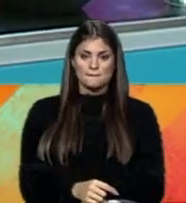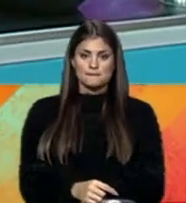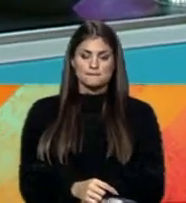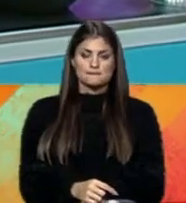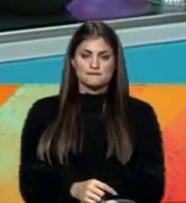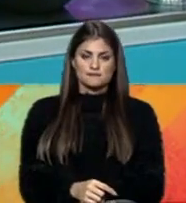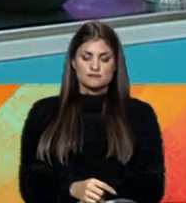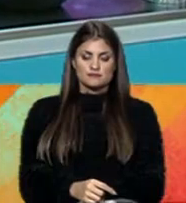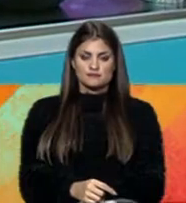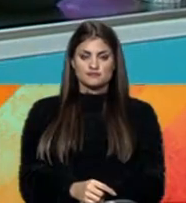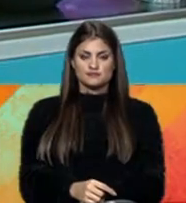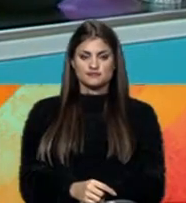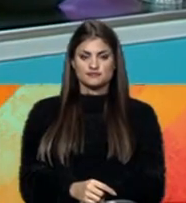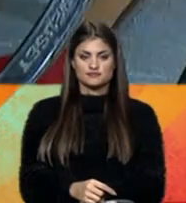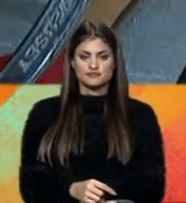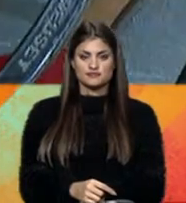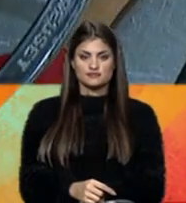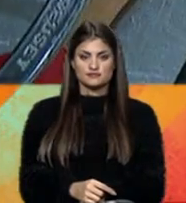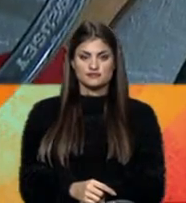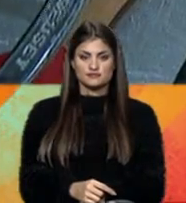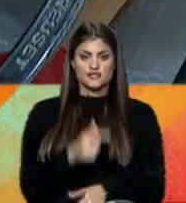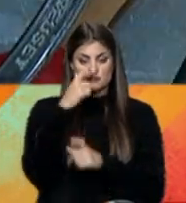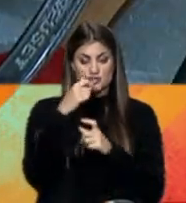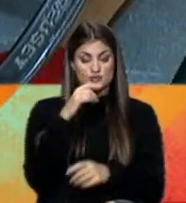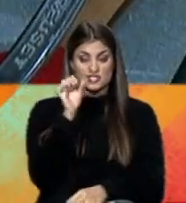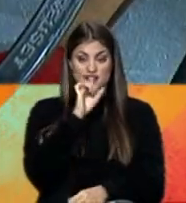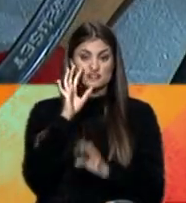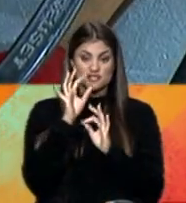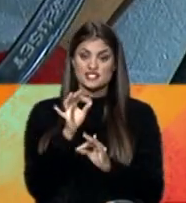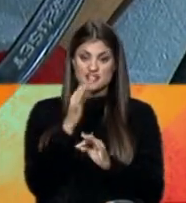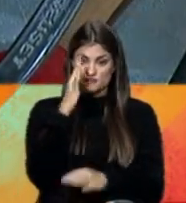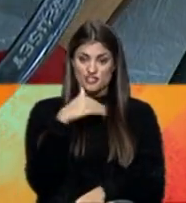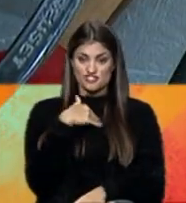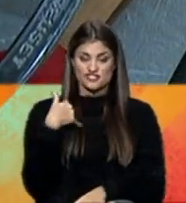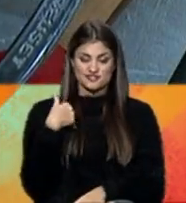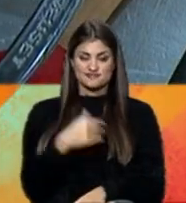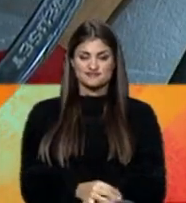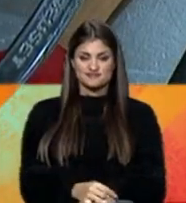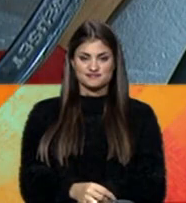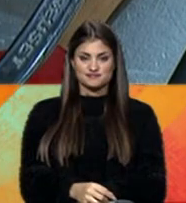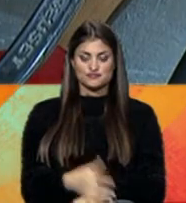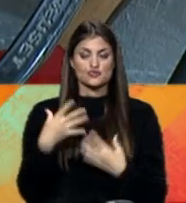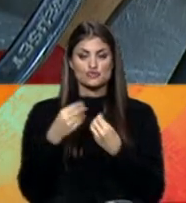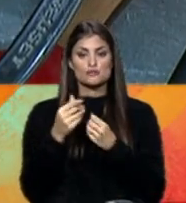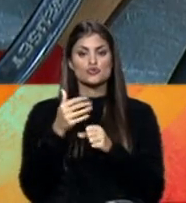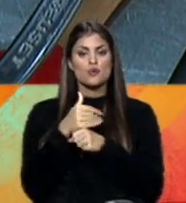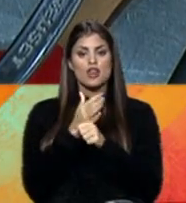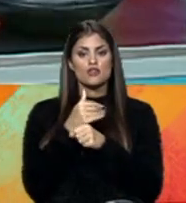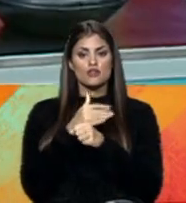lá. Quem canta assim, meu Deus. Então juntamos o alho.